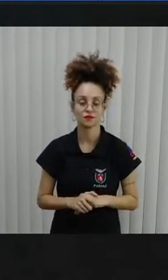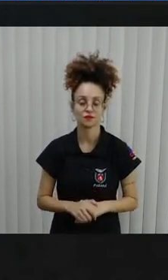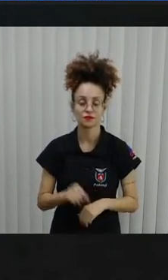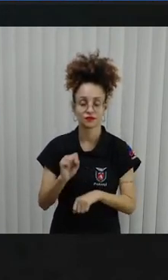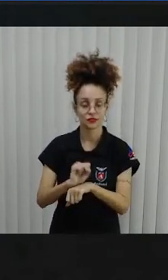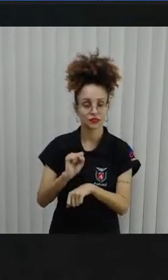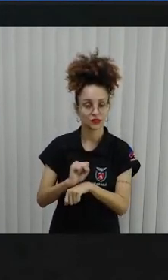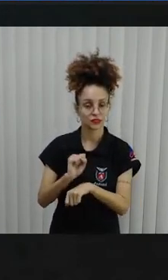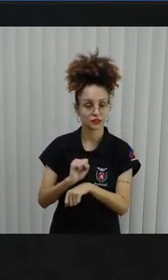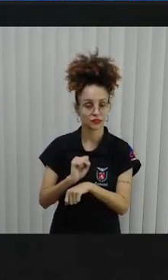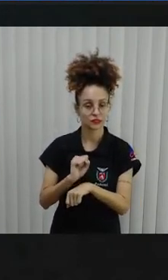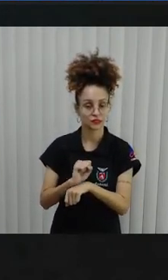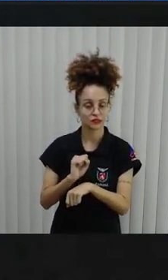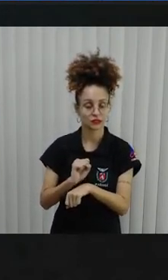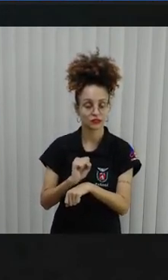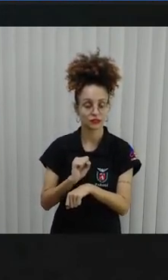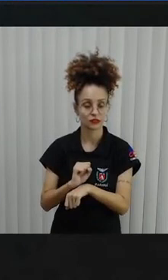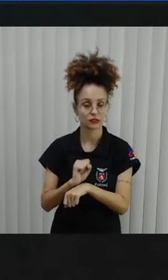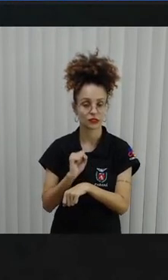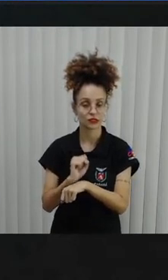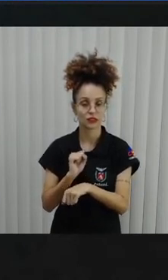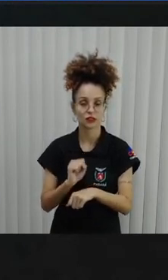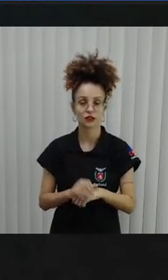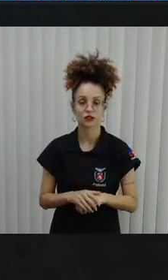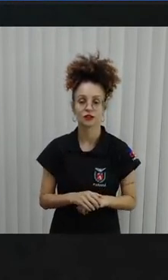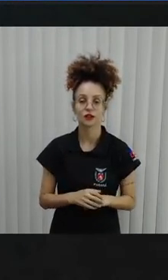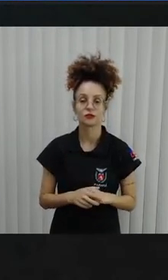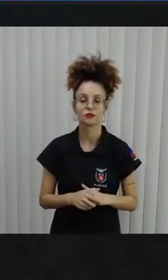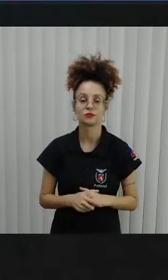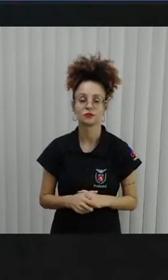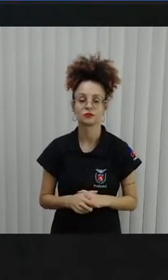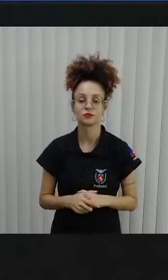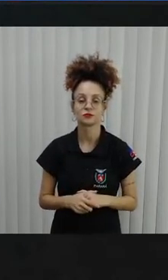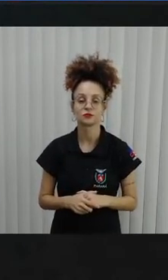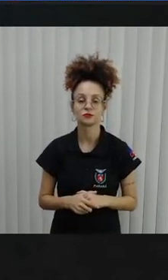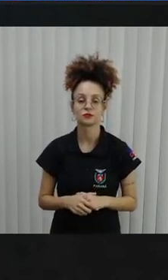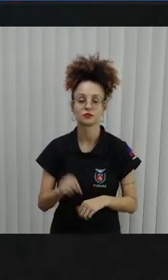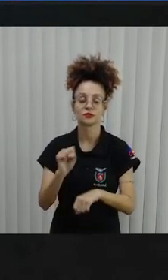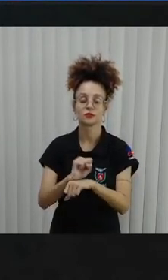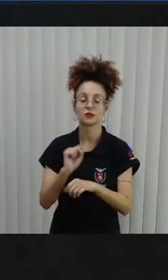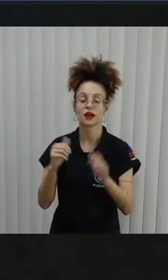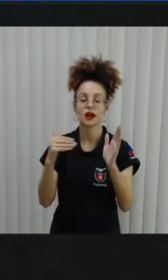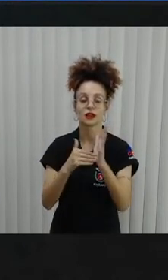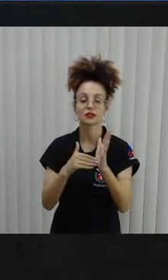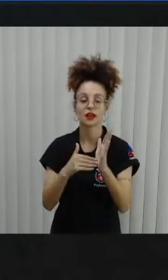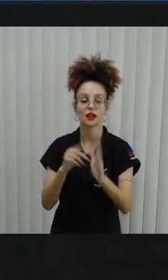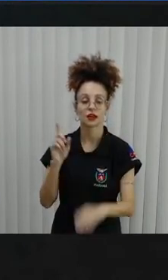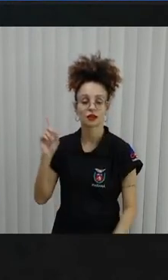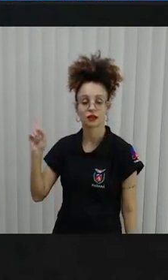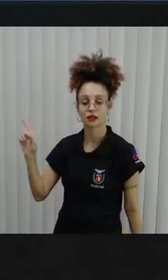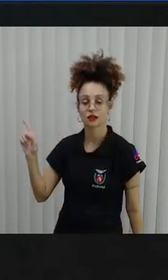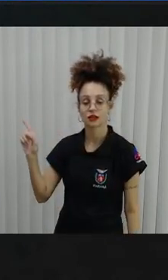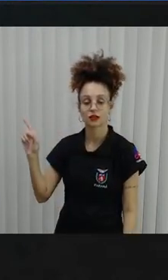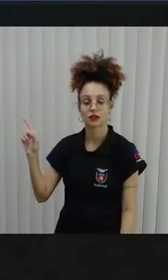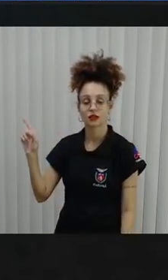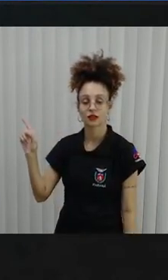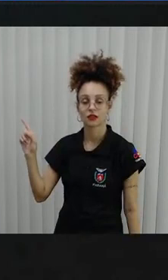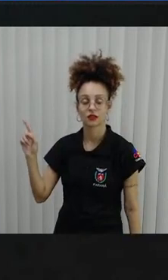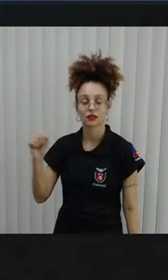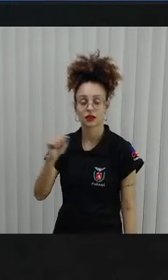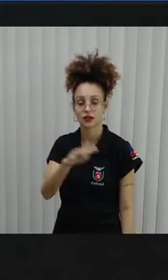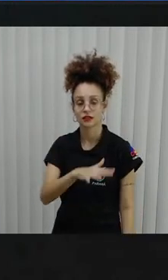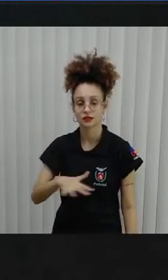Espere até... Evita, espere. Espere até, achei. Espere até que a tecla espaço